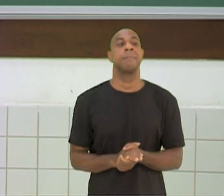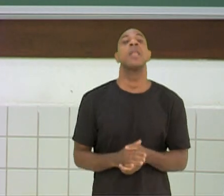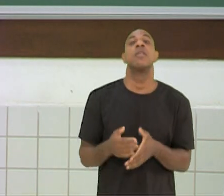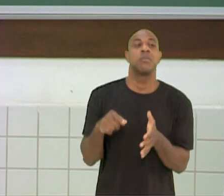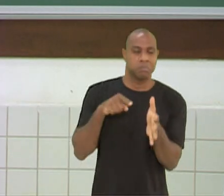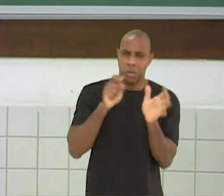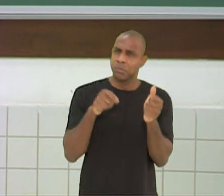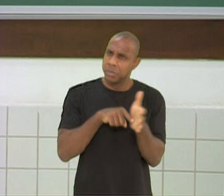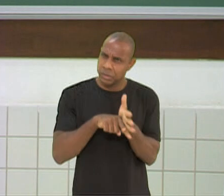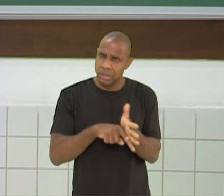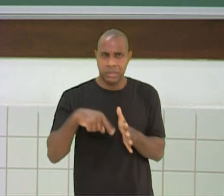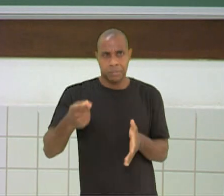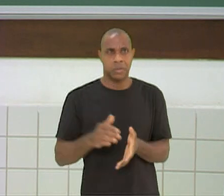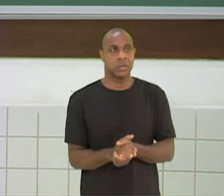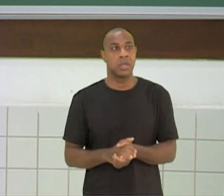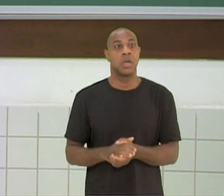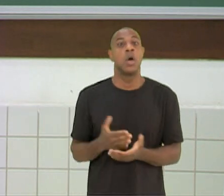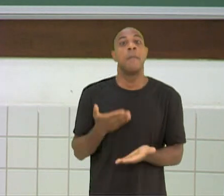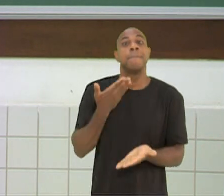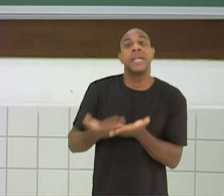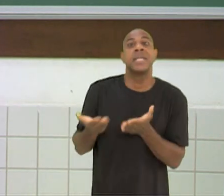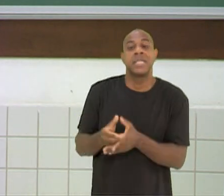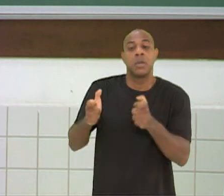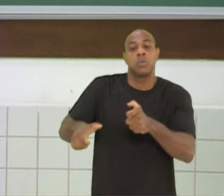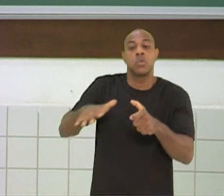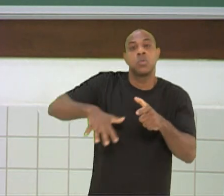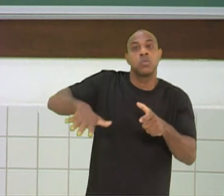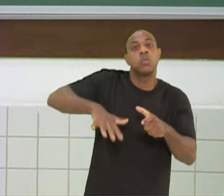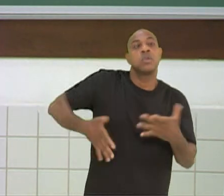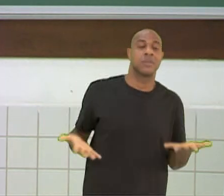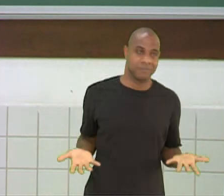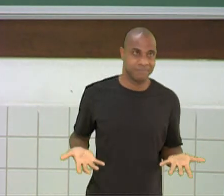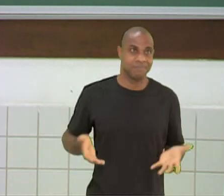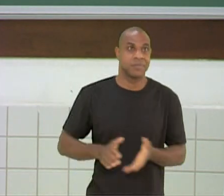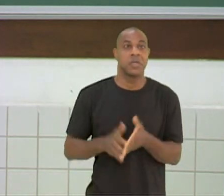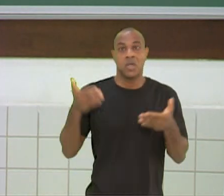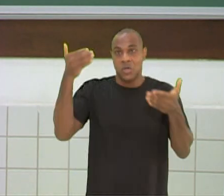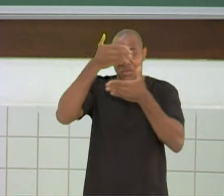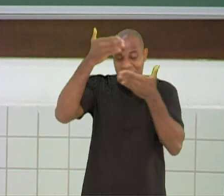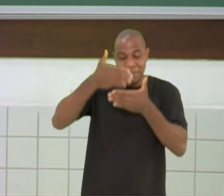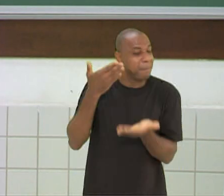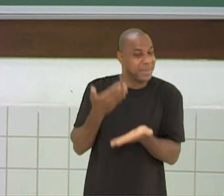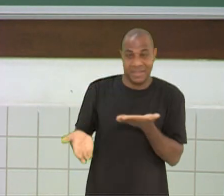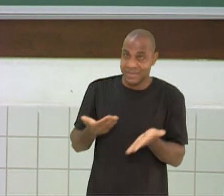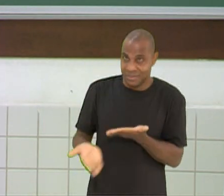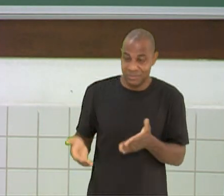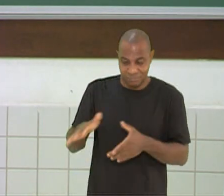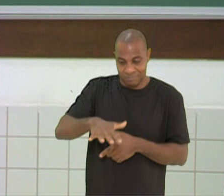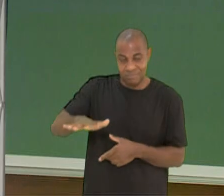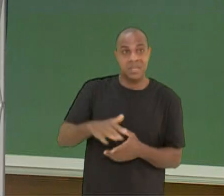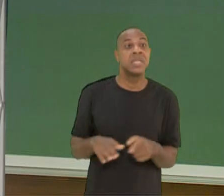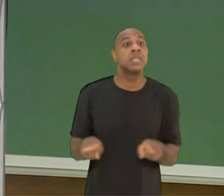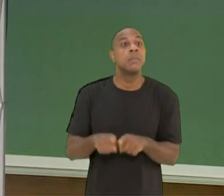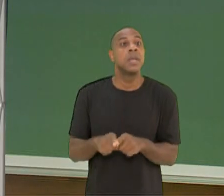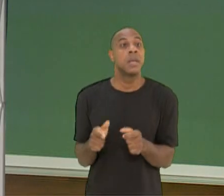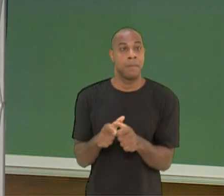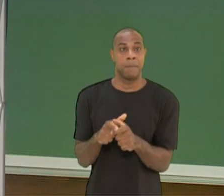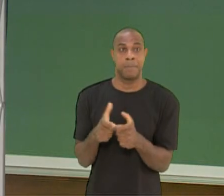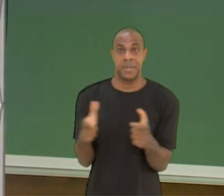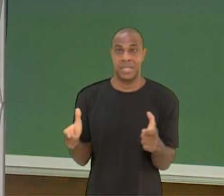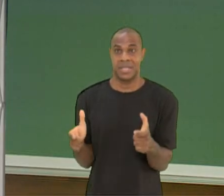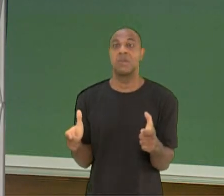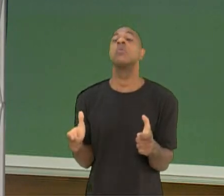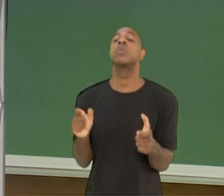pesquisada. Passou a perder espaço o Estado Islâmico a partir de 2016 e, como eu falei, aumentou o número de